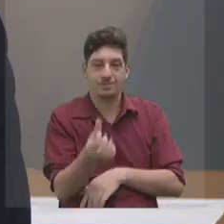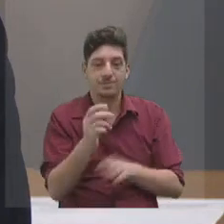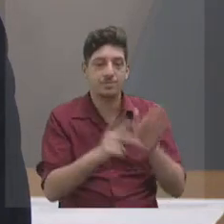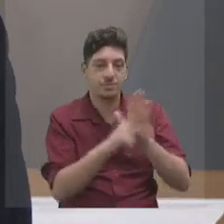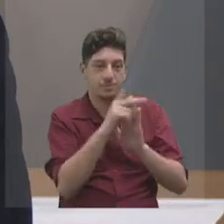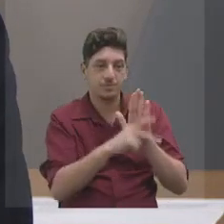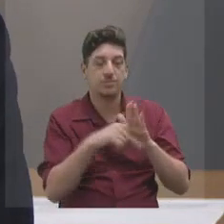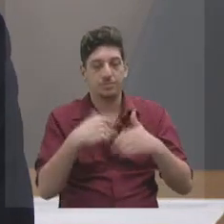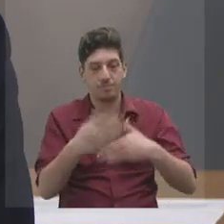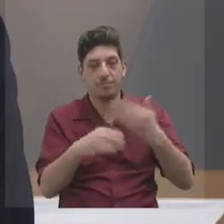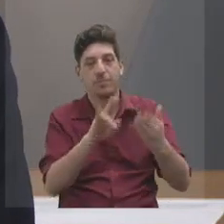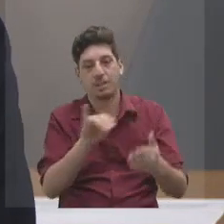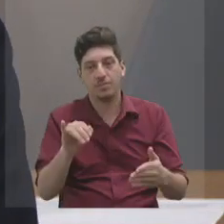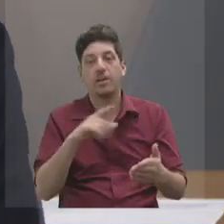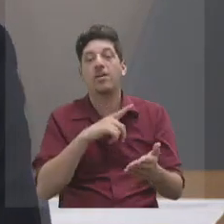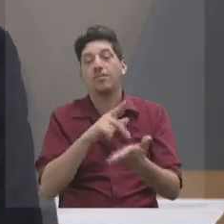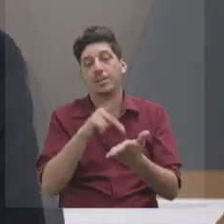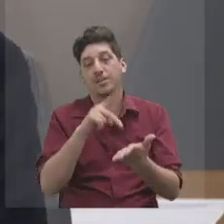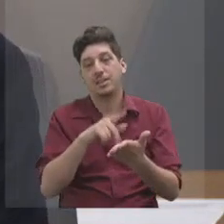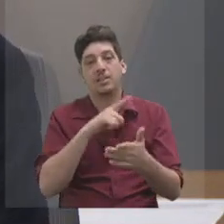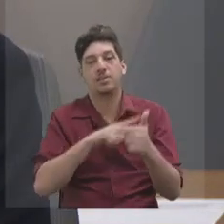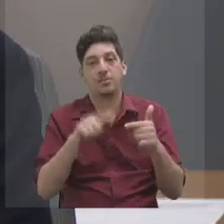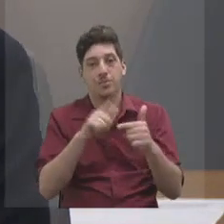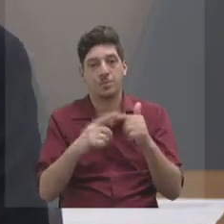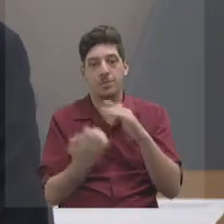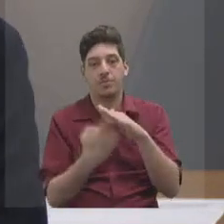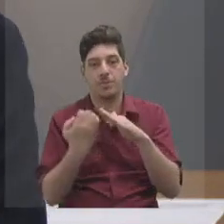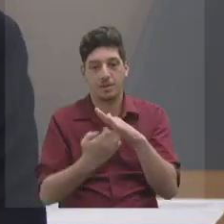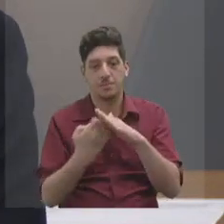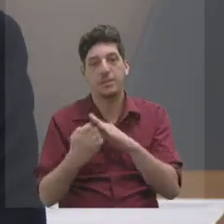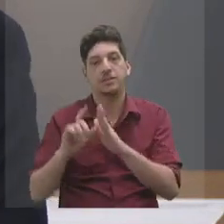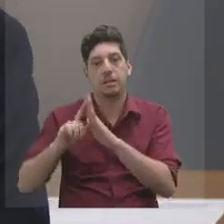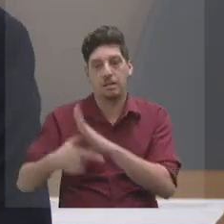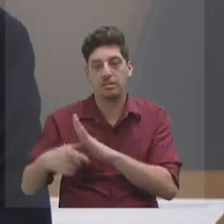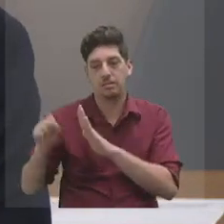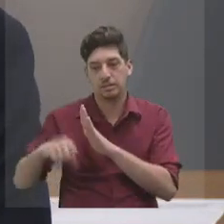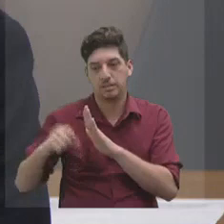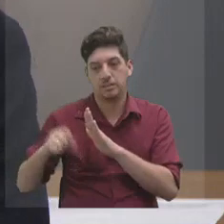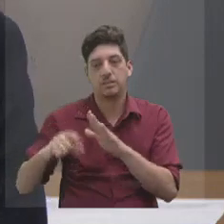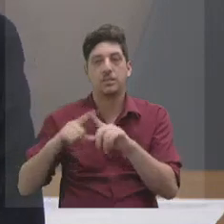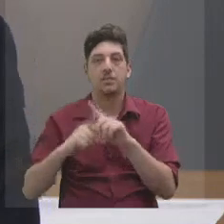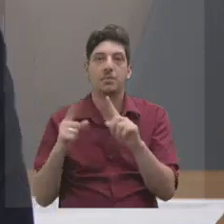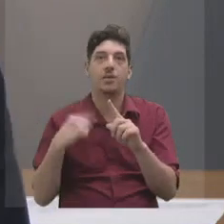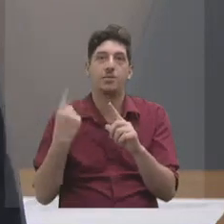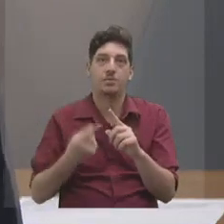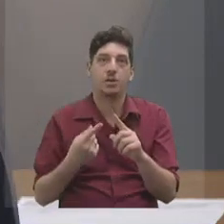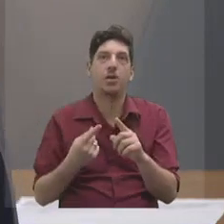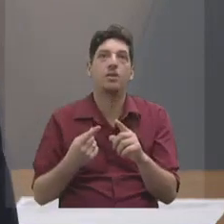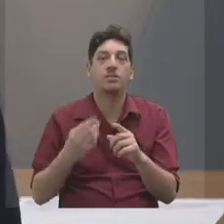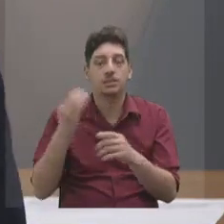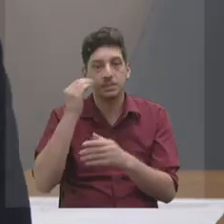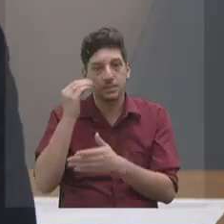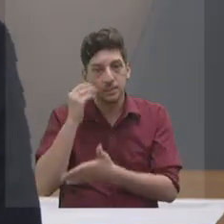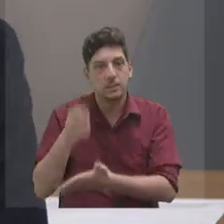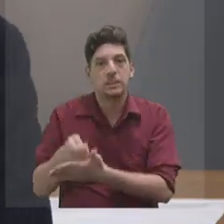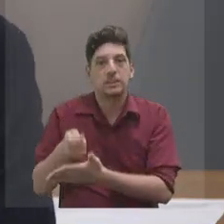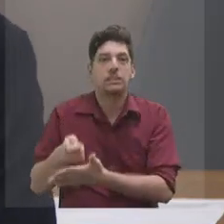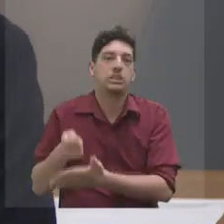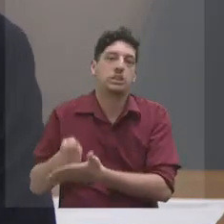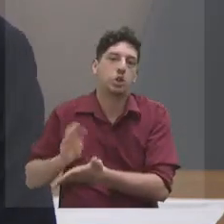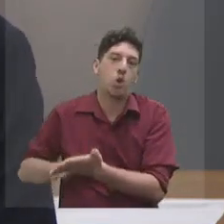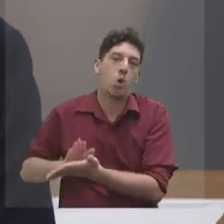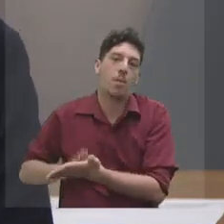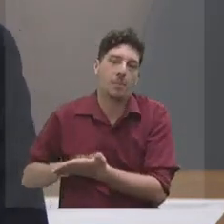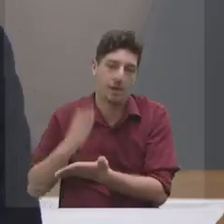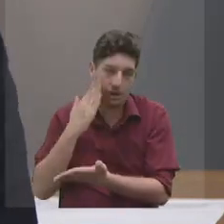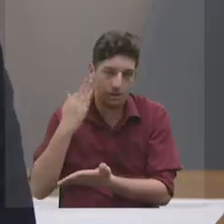está em andamento de fato tivemos um problema com a empresa né que tá atrasada mas temos sido né diligente aqui né Rodriguinho cobrar então também vamos